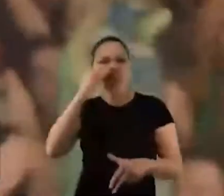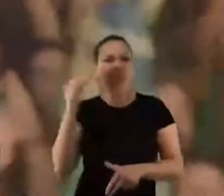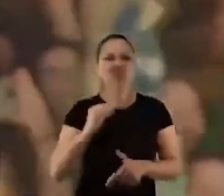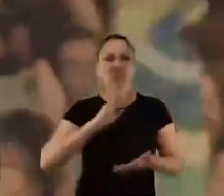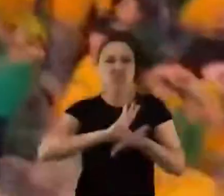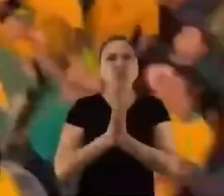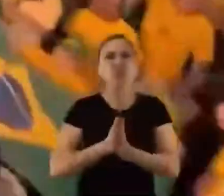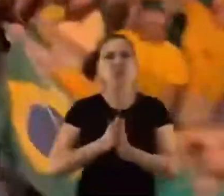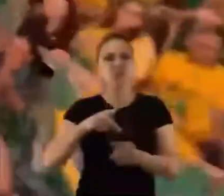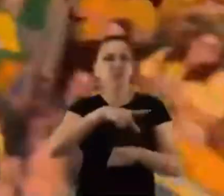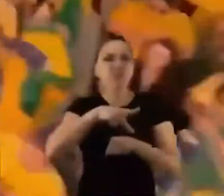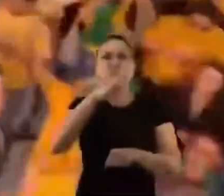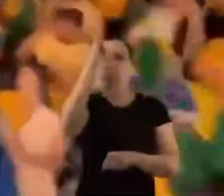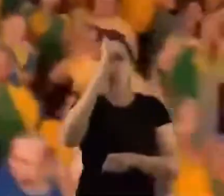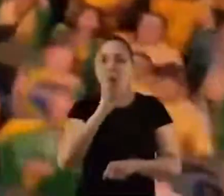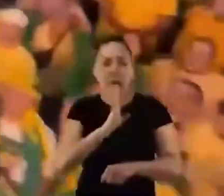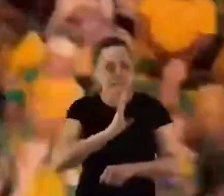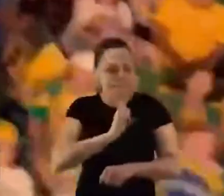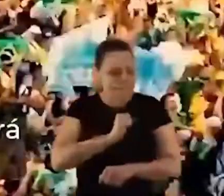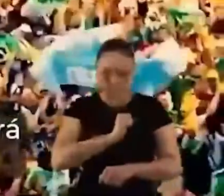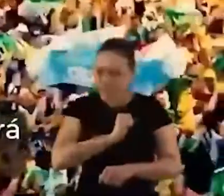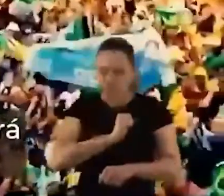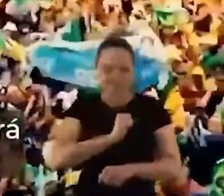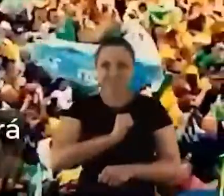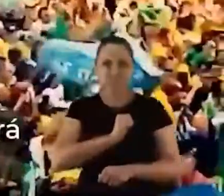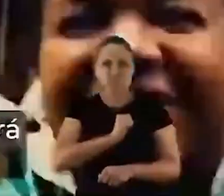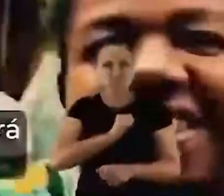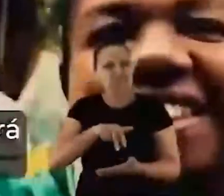Filho querido.